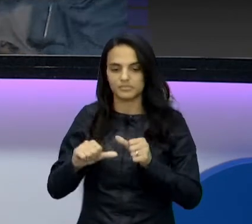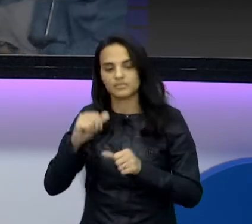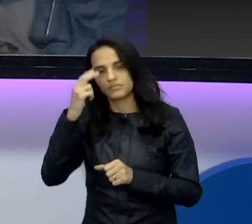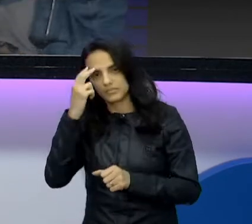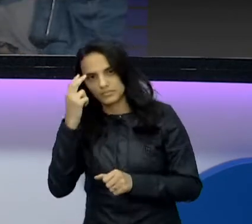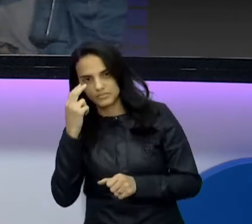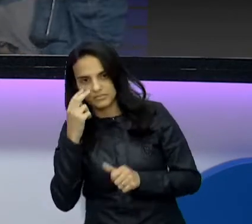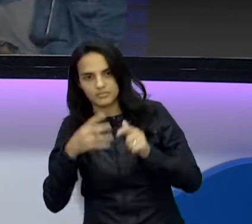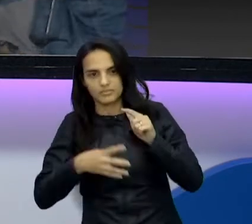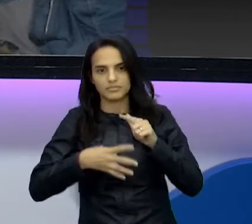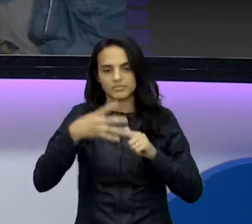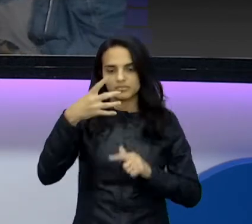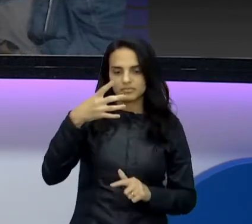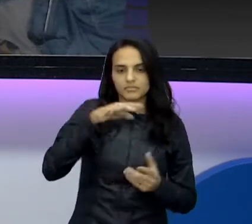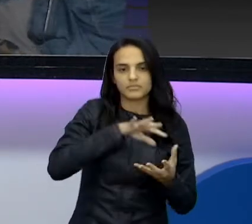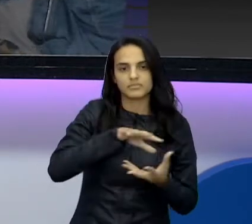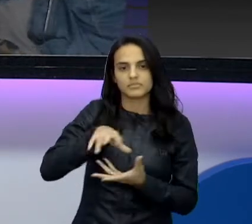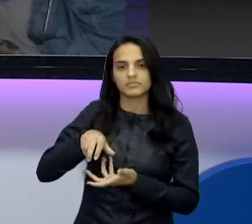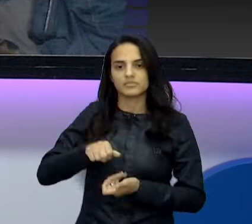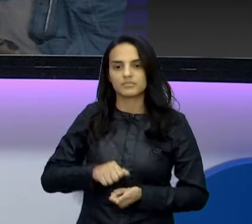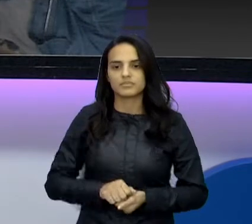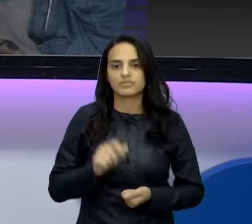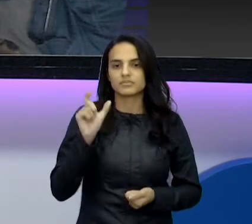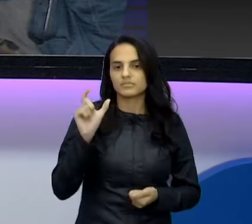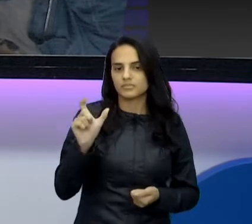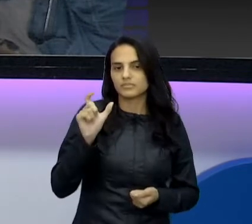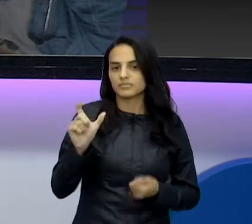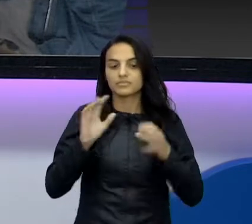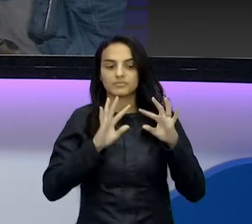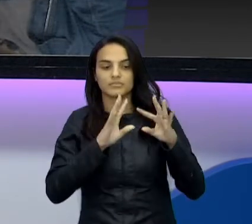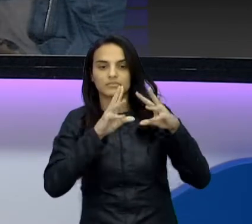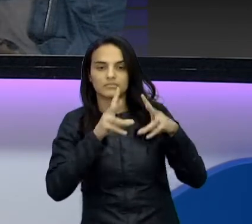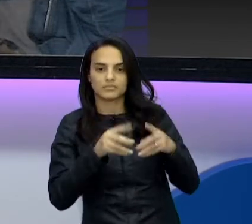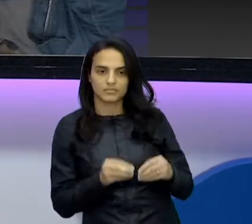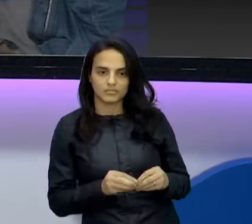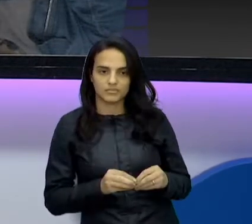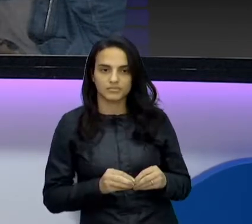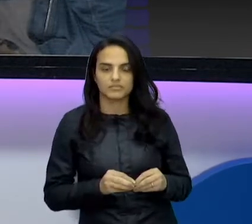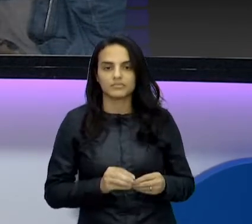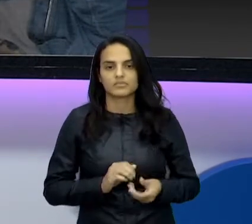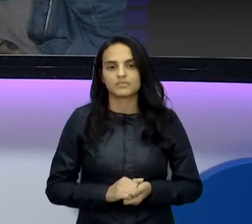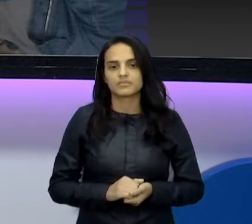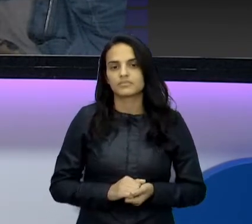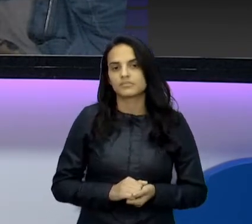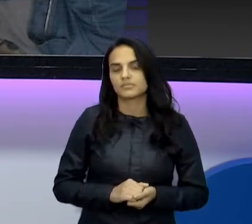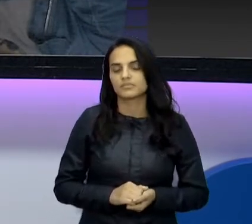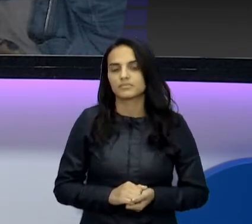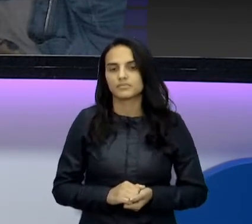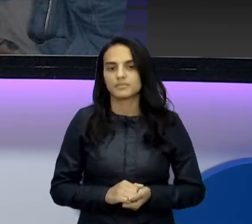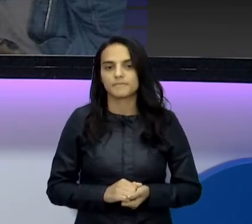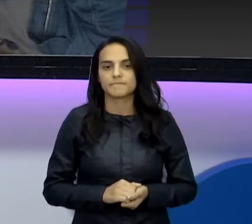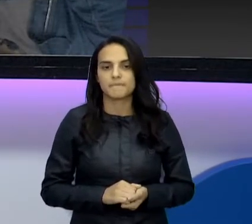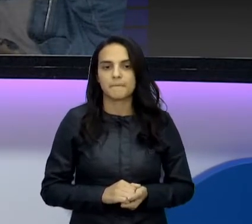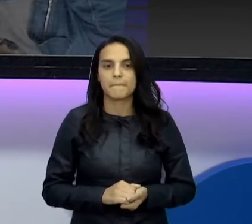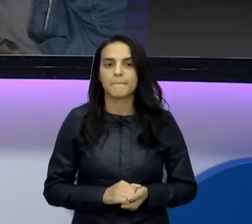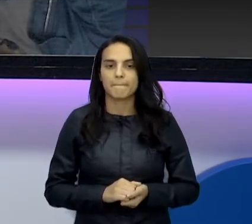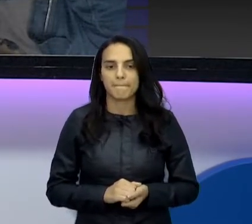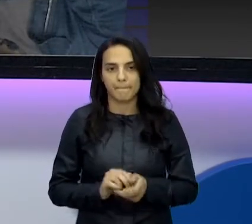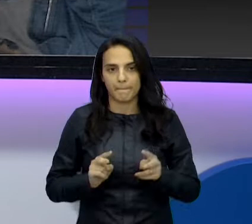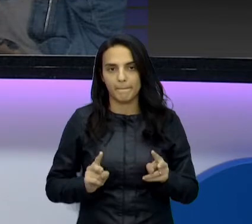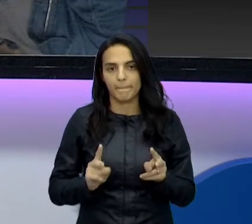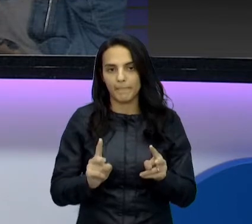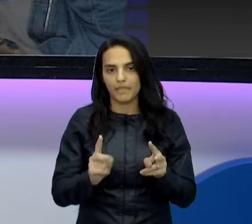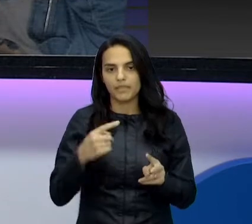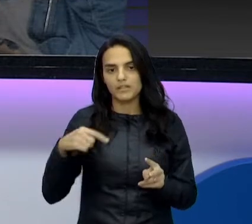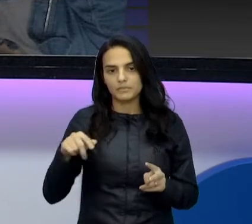cultural dos 4 cantos do mundo. A palavra é tudo menos estática. E aí, continuando lá, como eu falei para